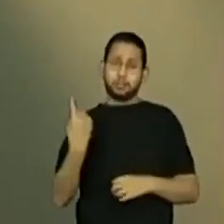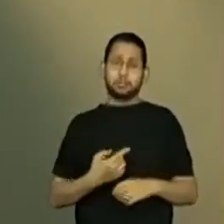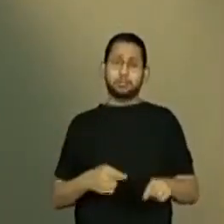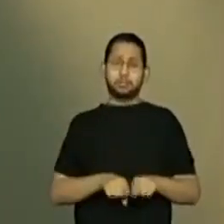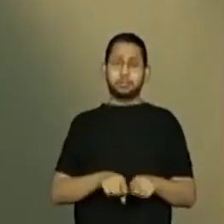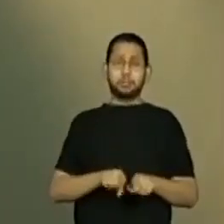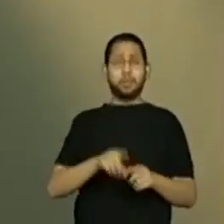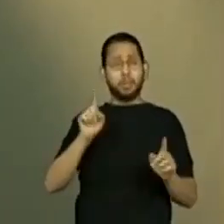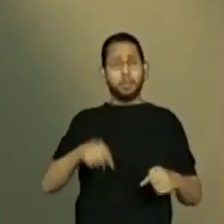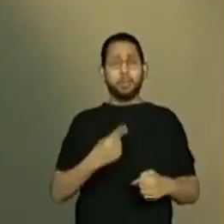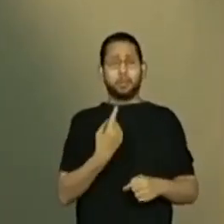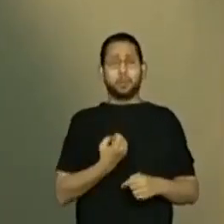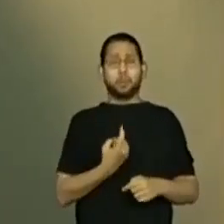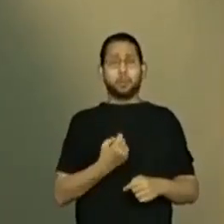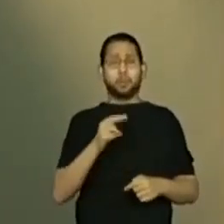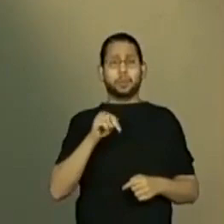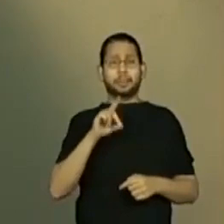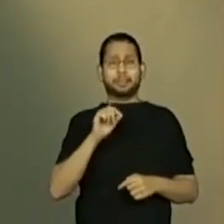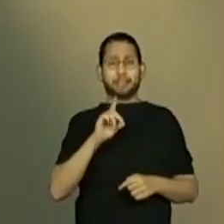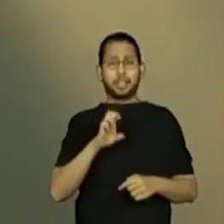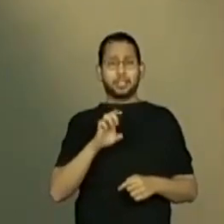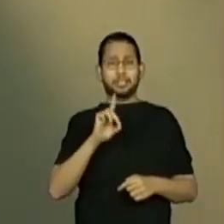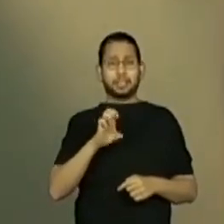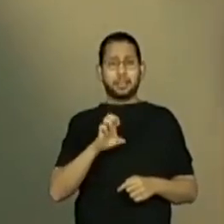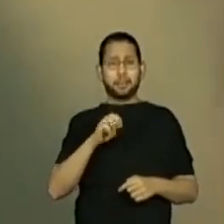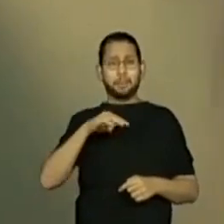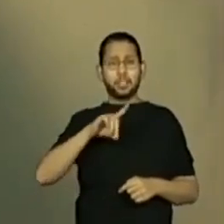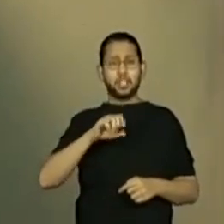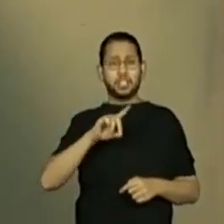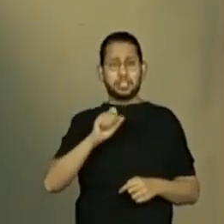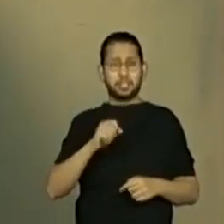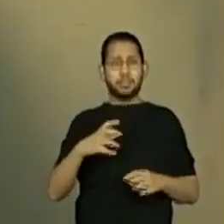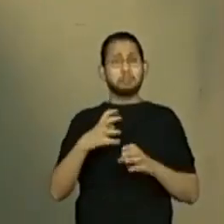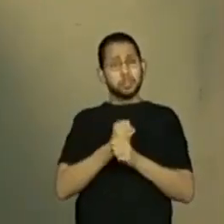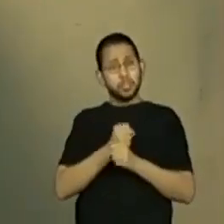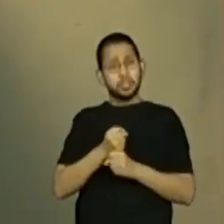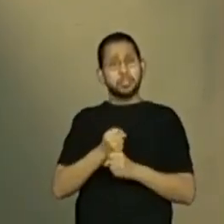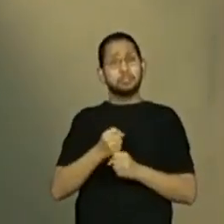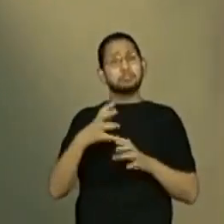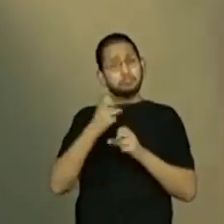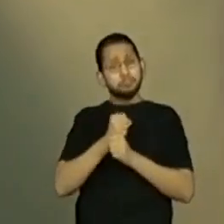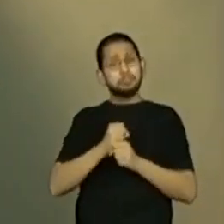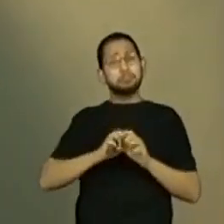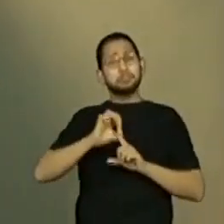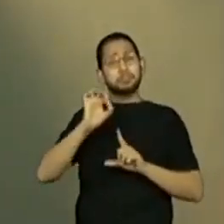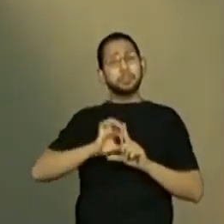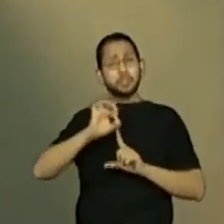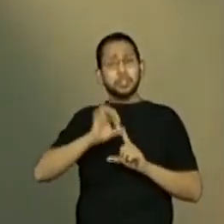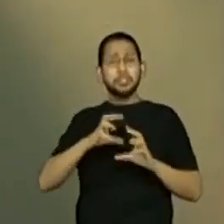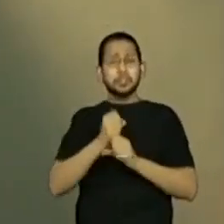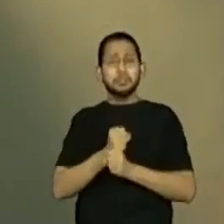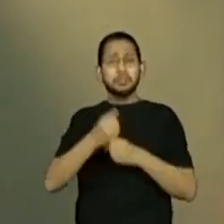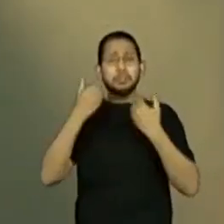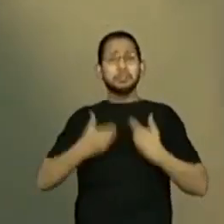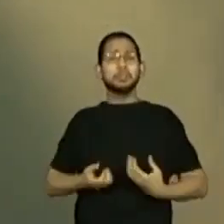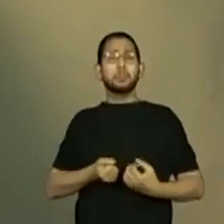uma unidade de medida para medir o tamanho do Cristo aqui, tá? Existem algumas unidades de